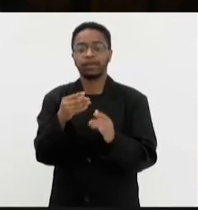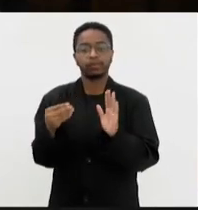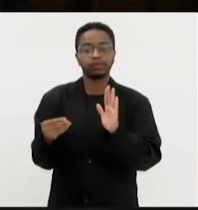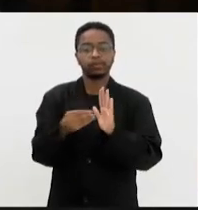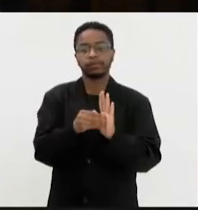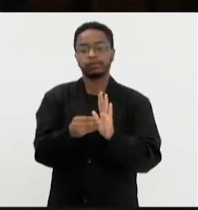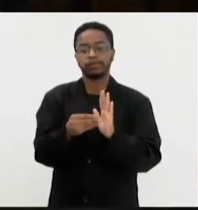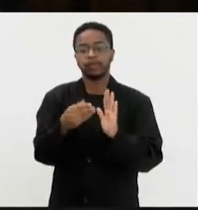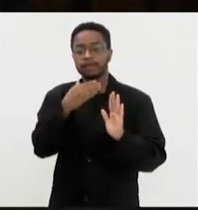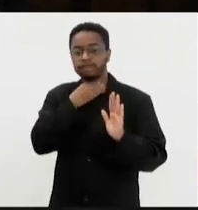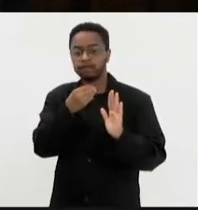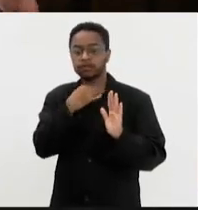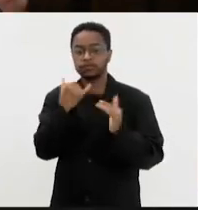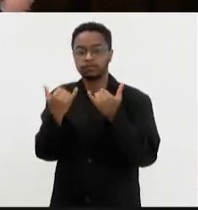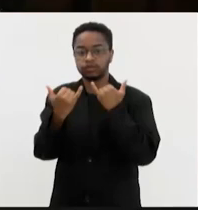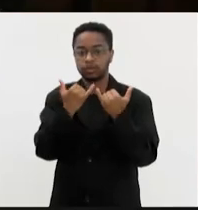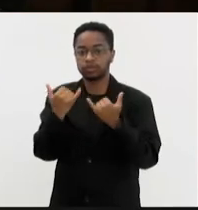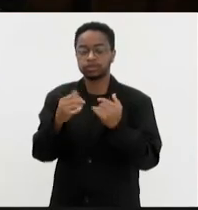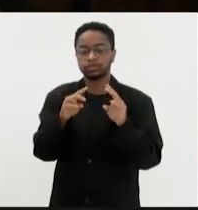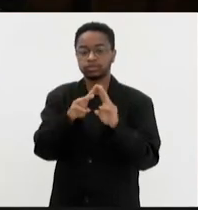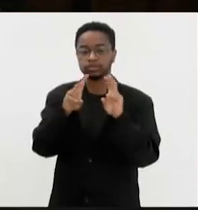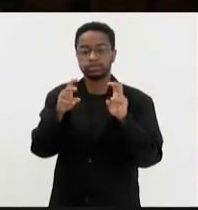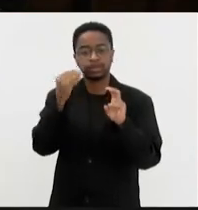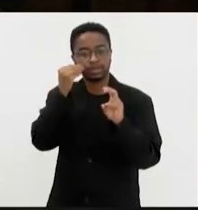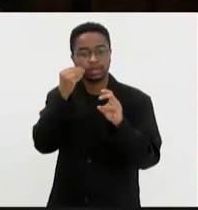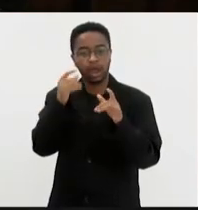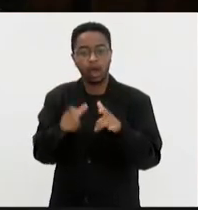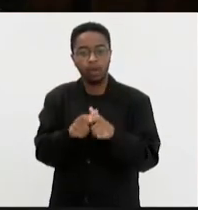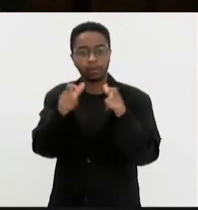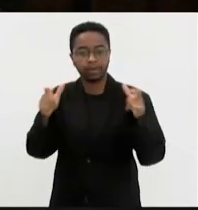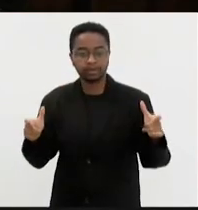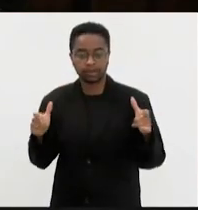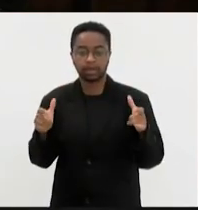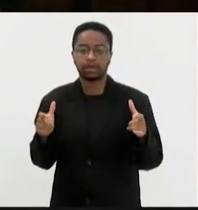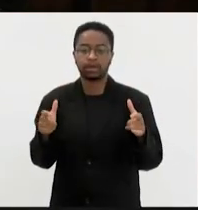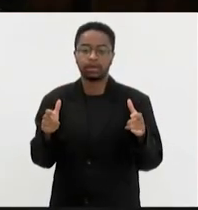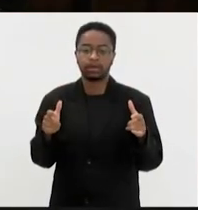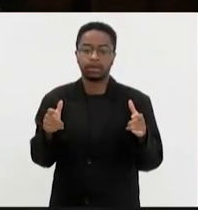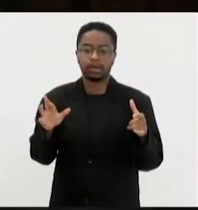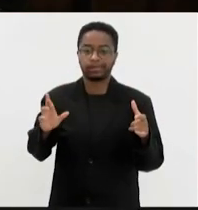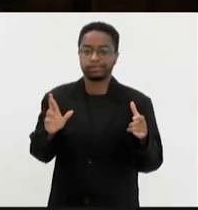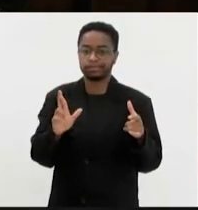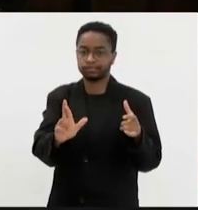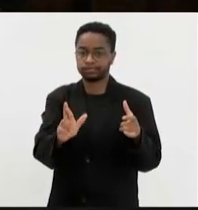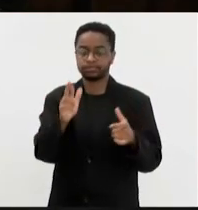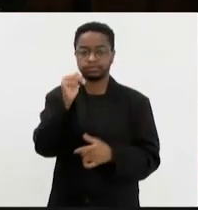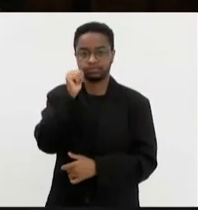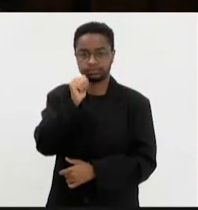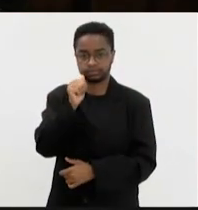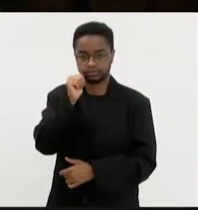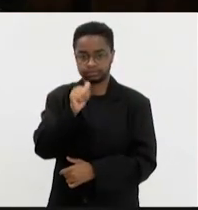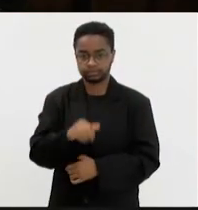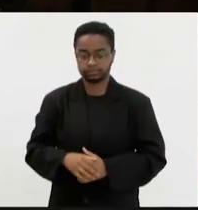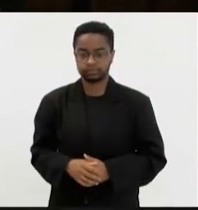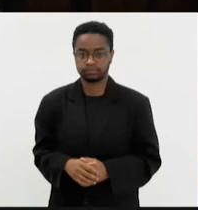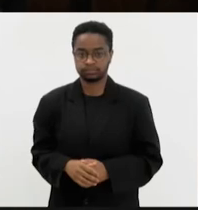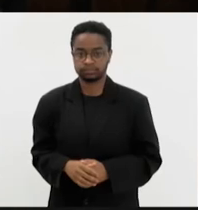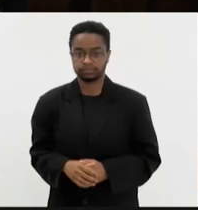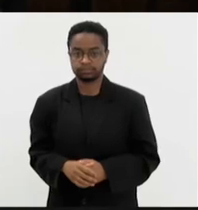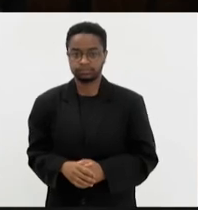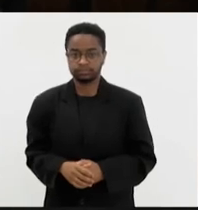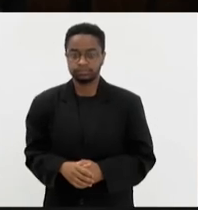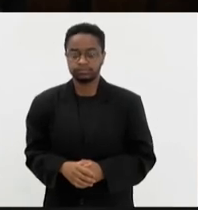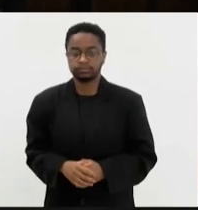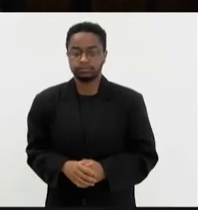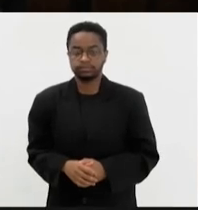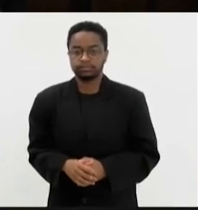o legislador quis impor para aumentar ou para tentar aumentar a representatividade eh eh de gênero